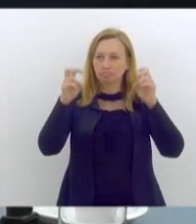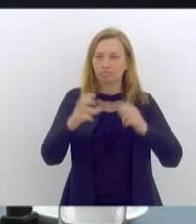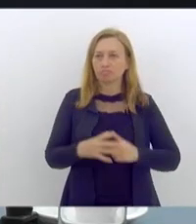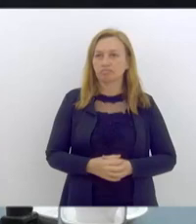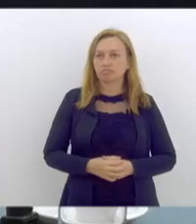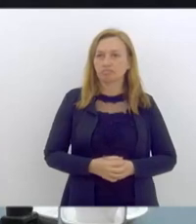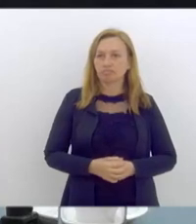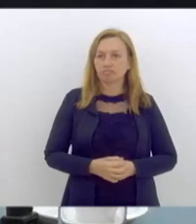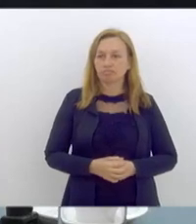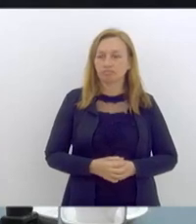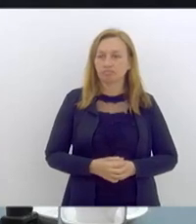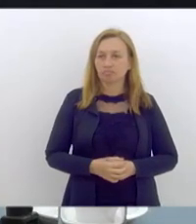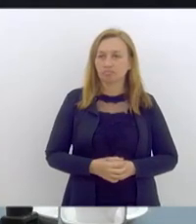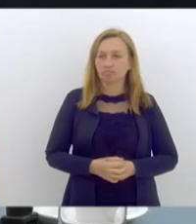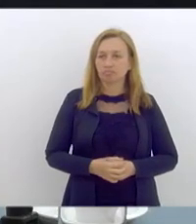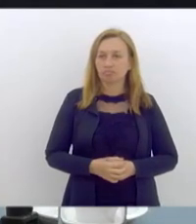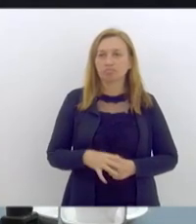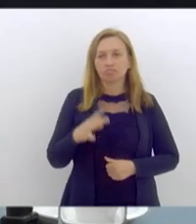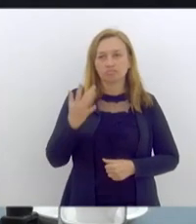acho que é um complicador